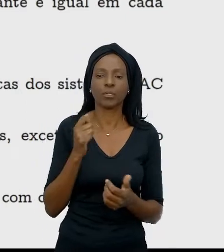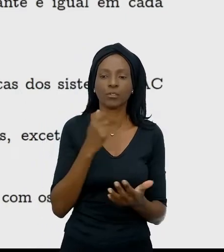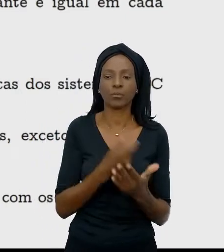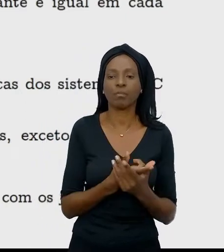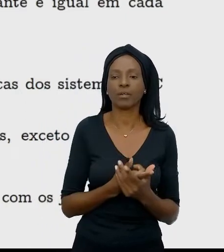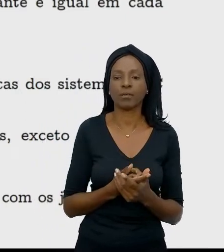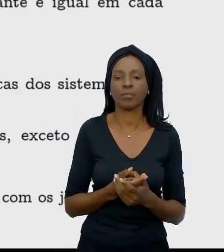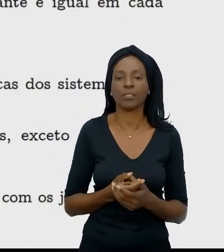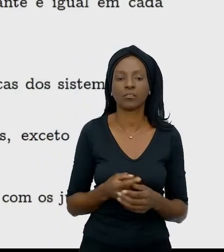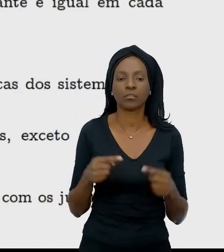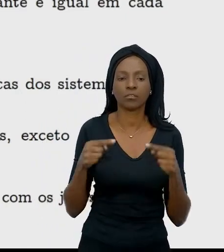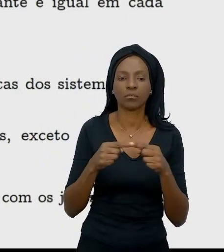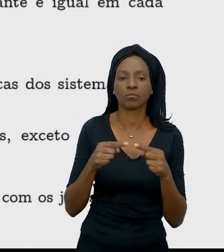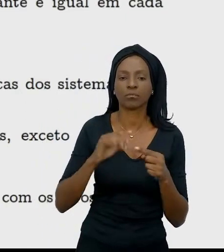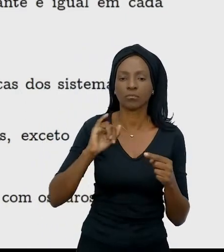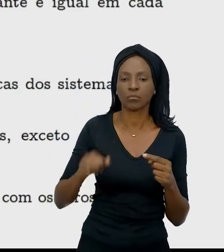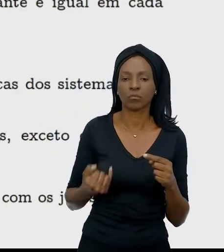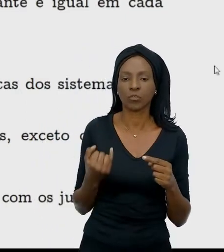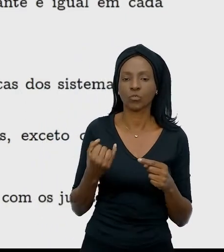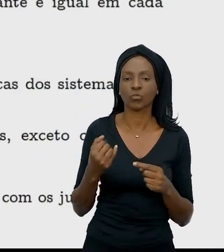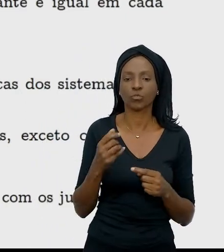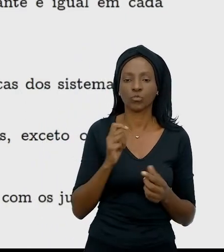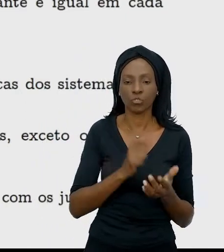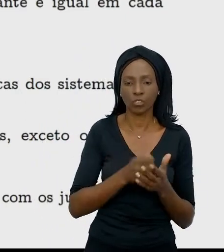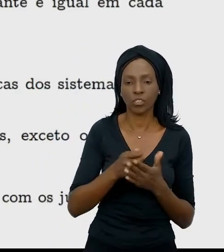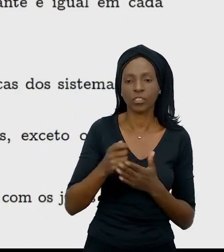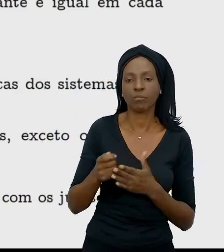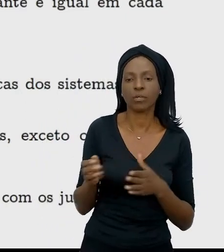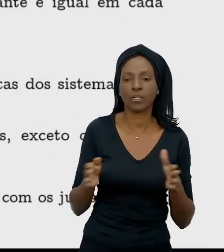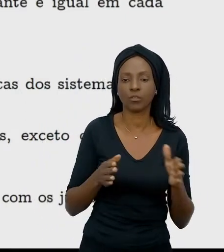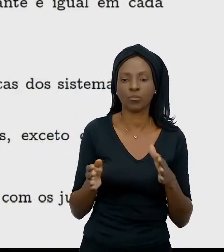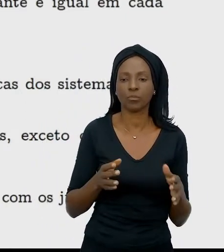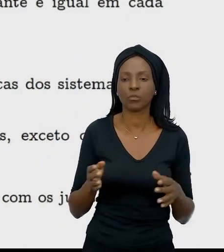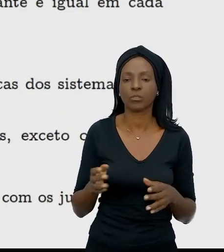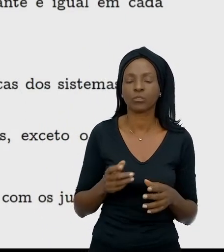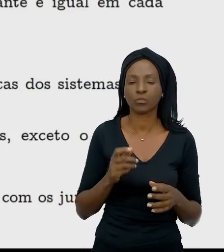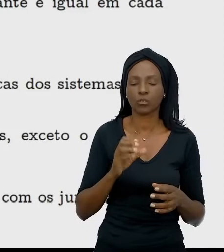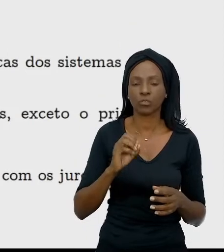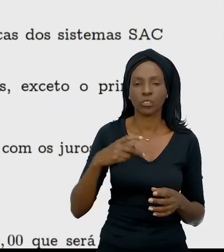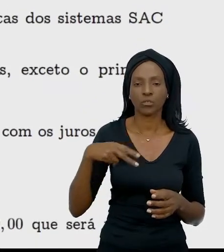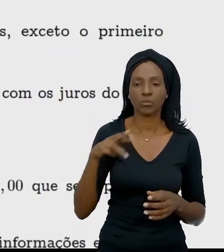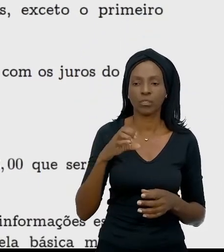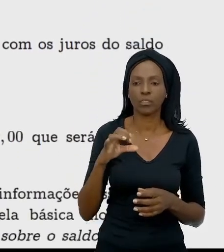juros cobrados no momento da operação. Vamos lá, então, continuando.